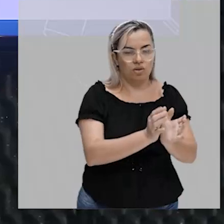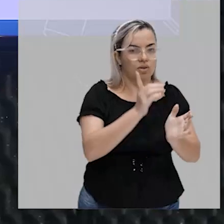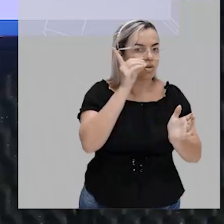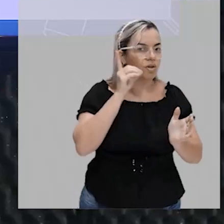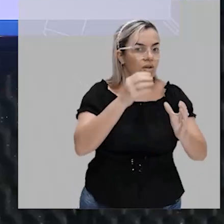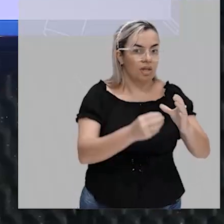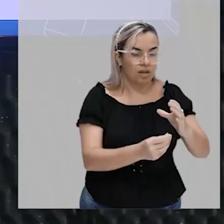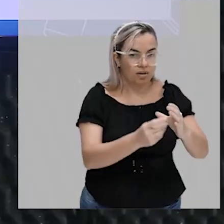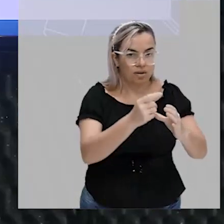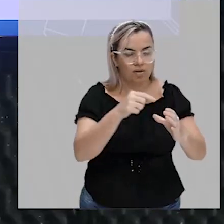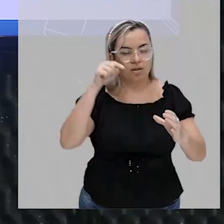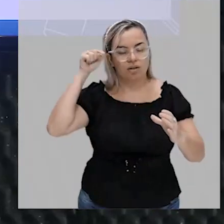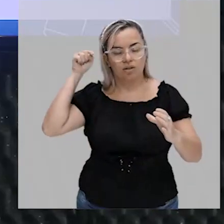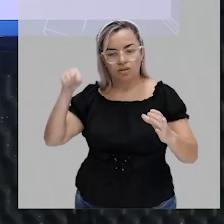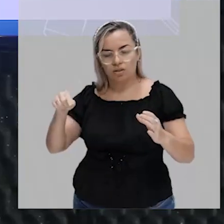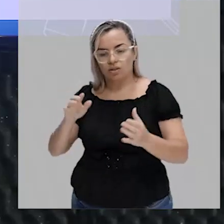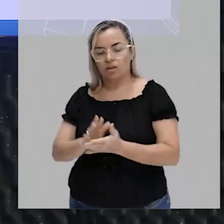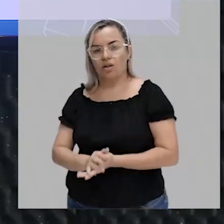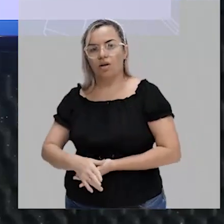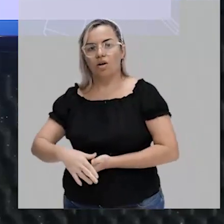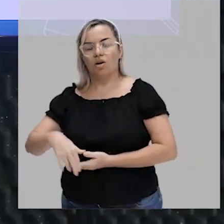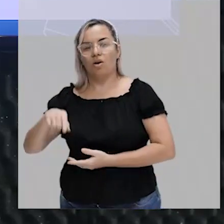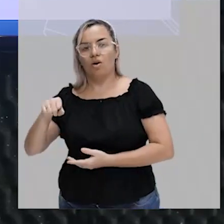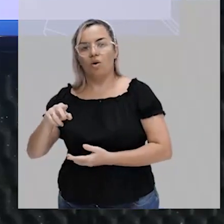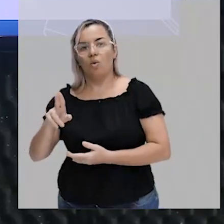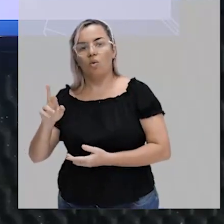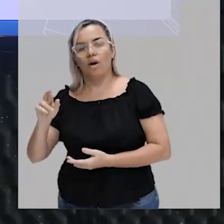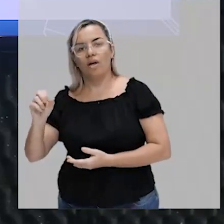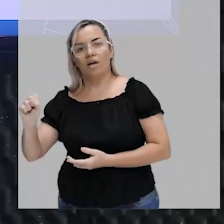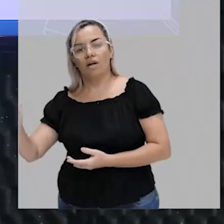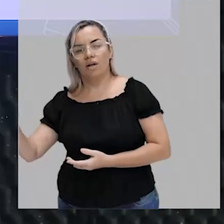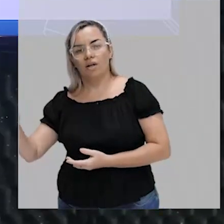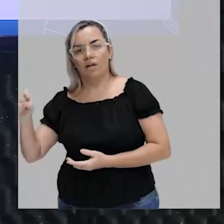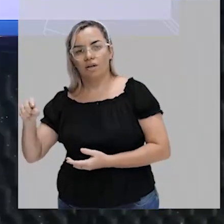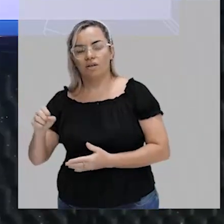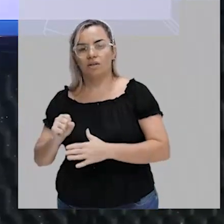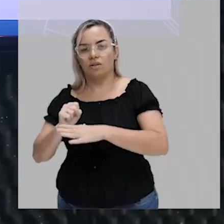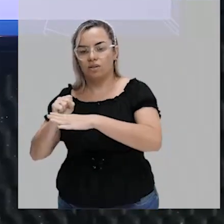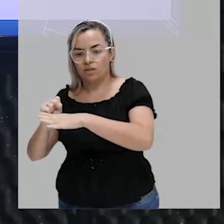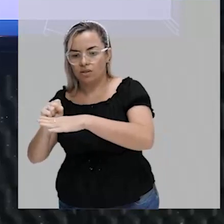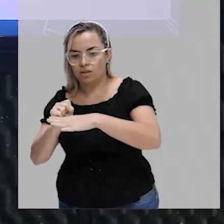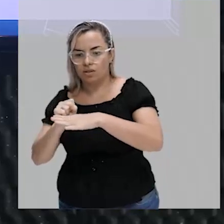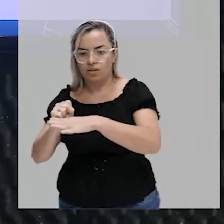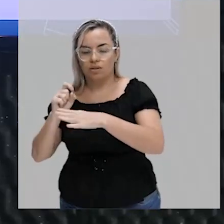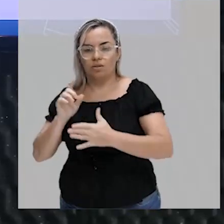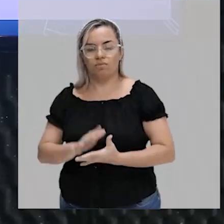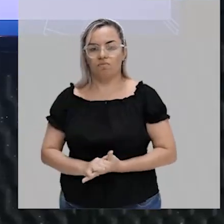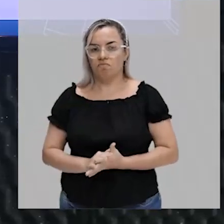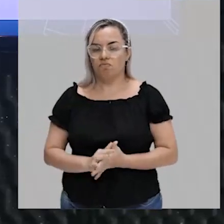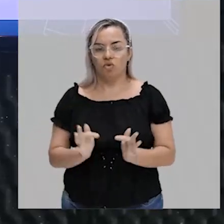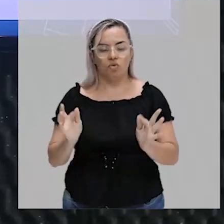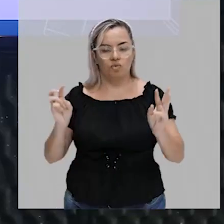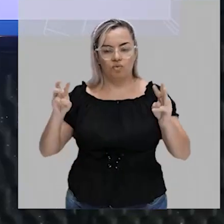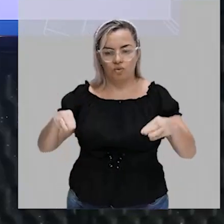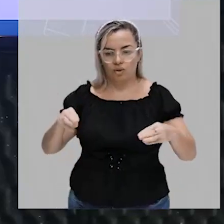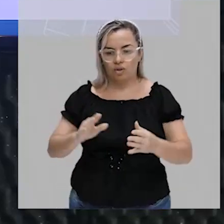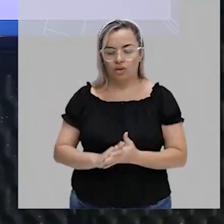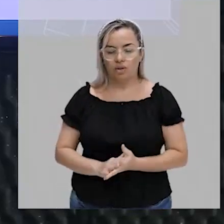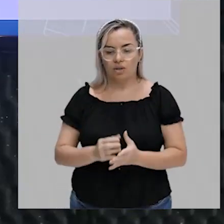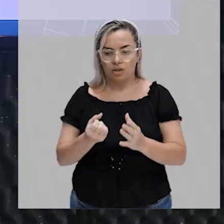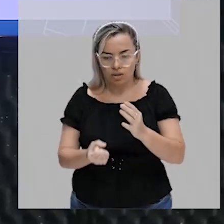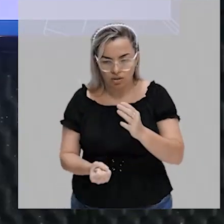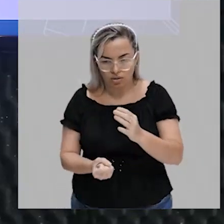Soviética socialista, muito claro. E agora surge uma nova era, que para muitos autores vão estar ali em dois